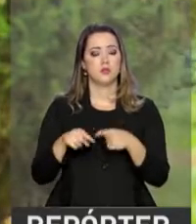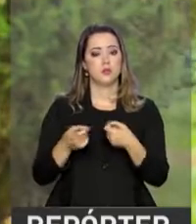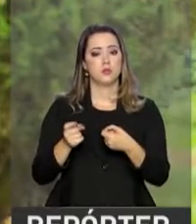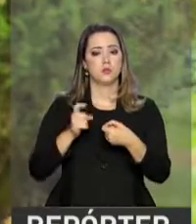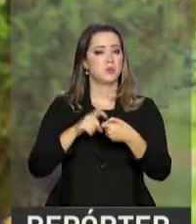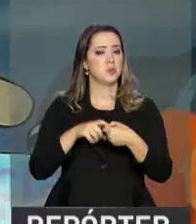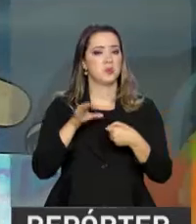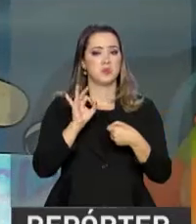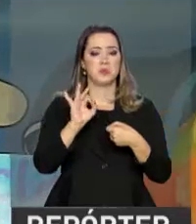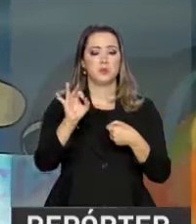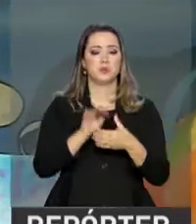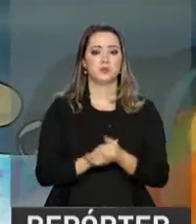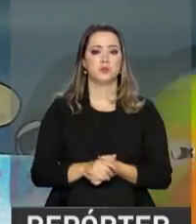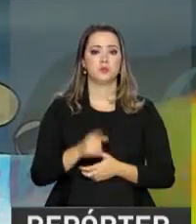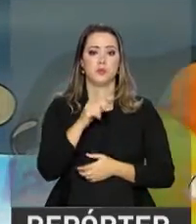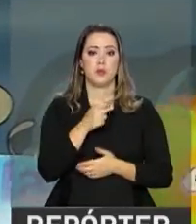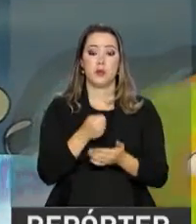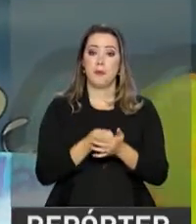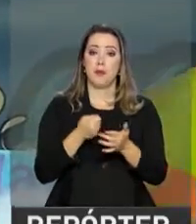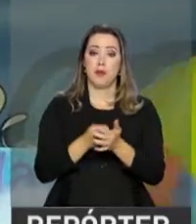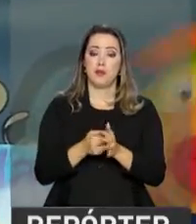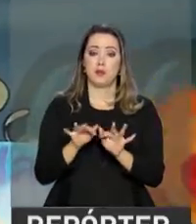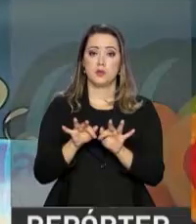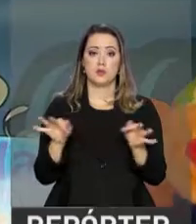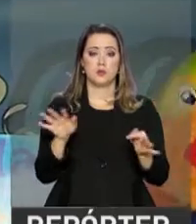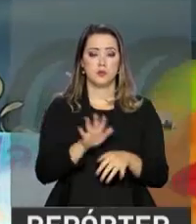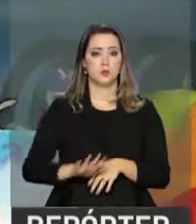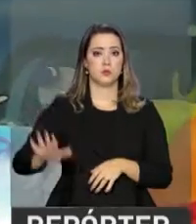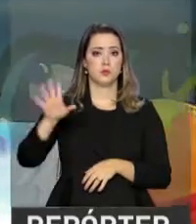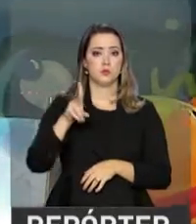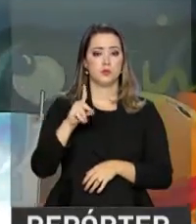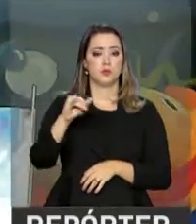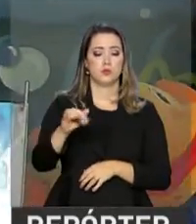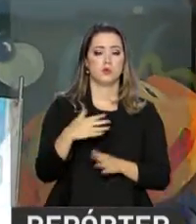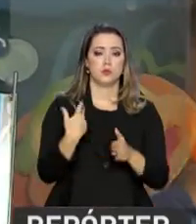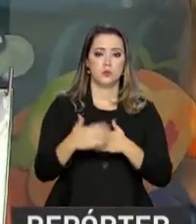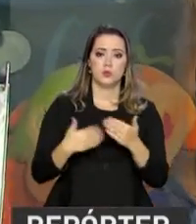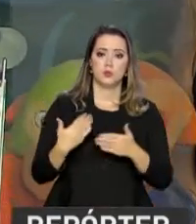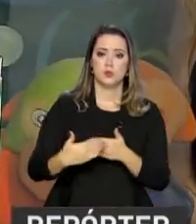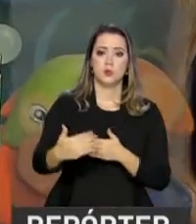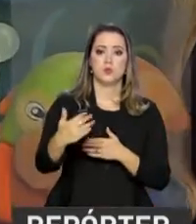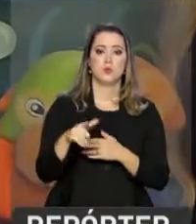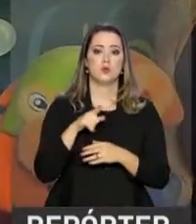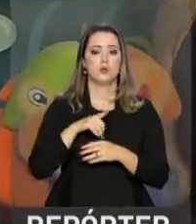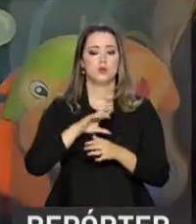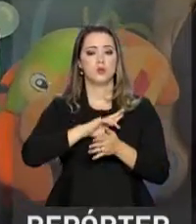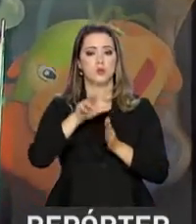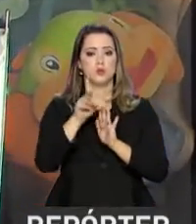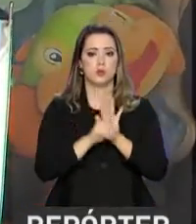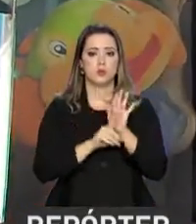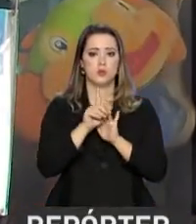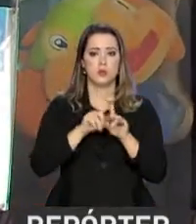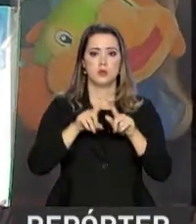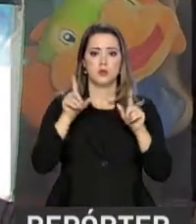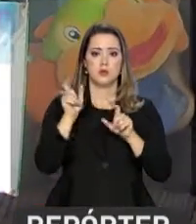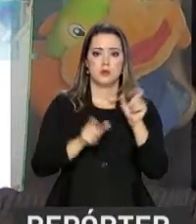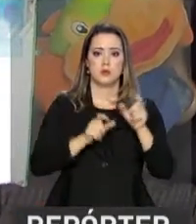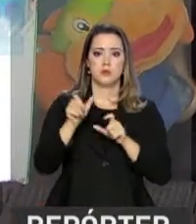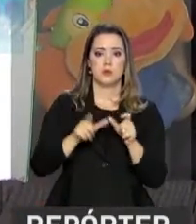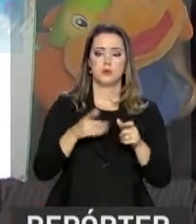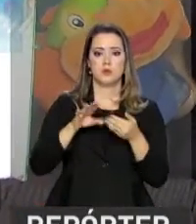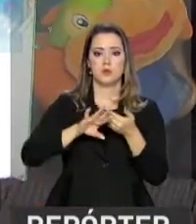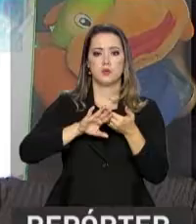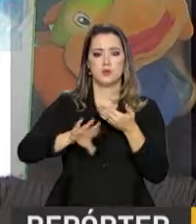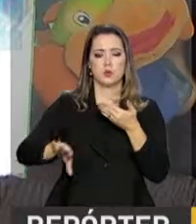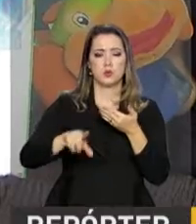retorno imediato. A Riane paga os impostos do Simples Nacional em dia para manter os benefícios. Mas quem, por alguma razão, foi